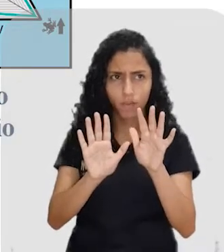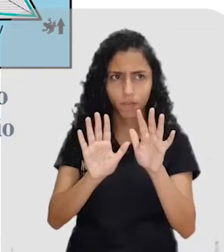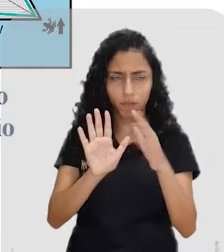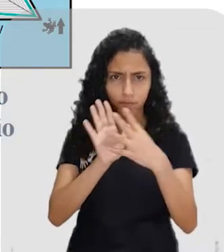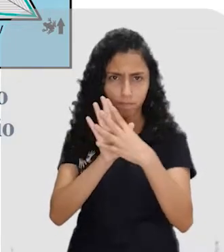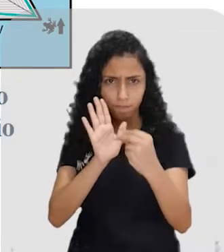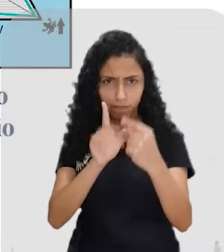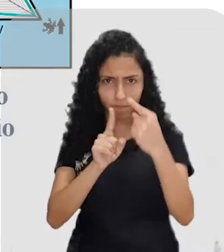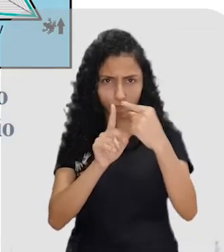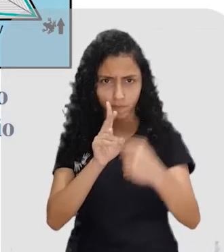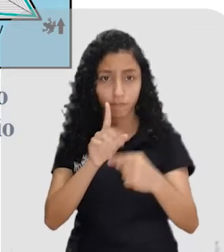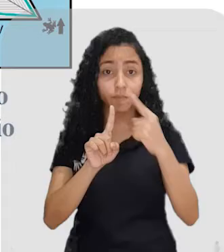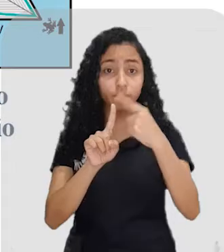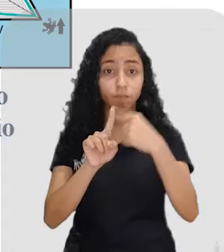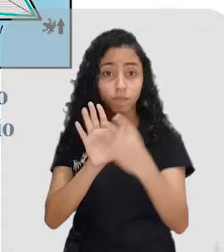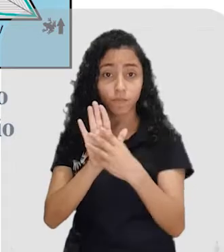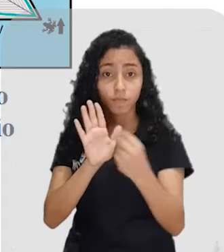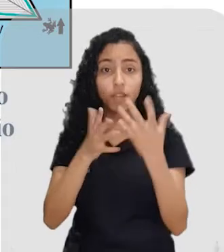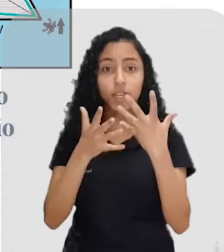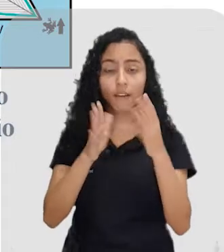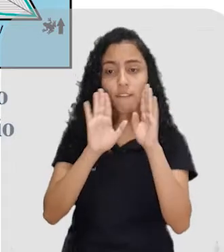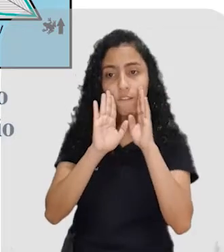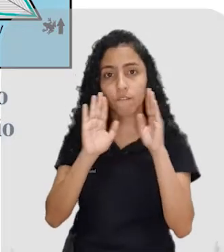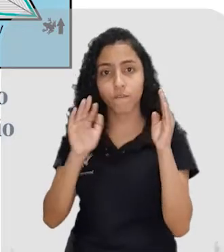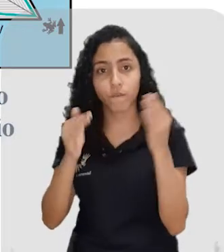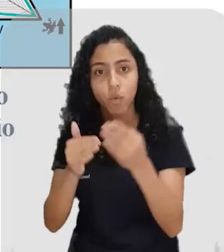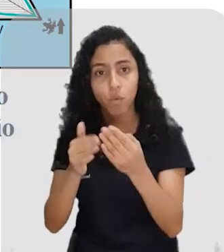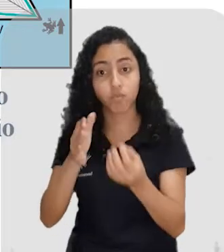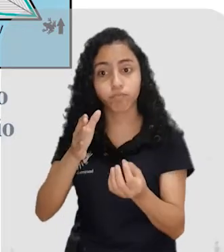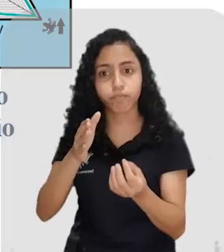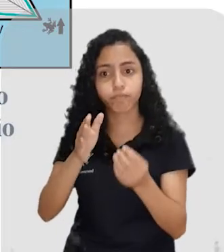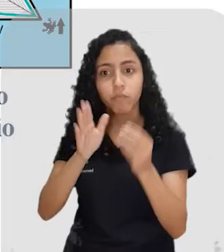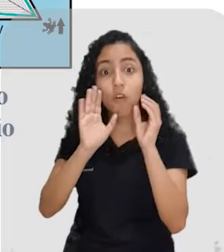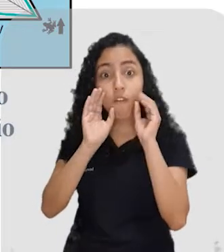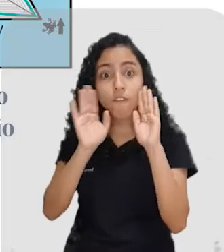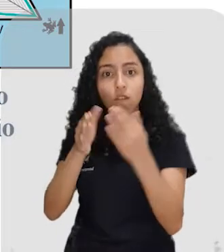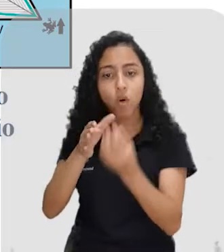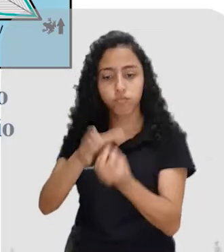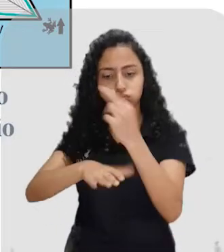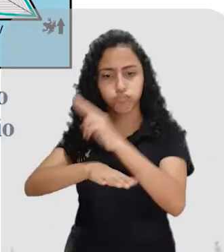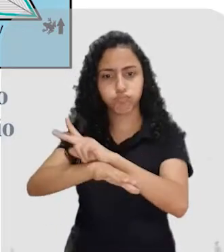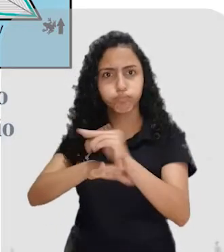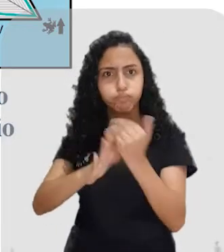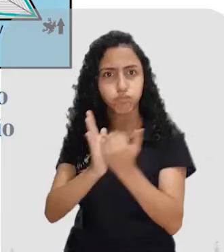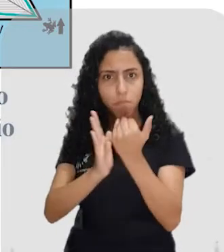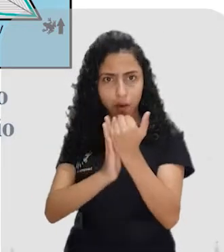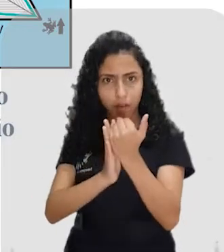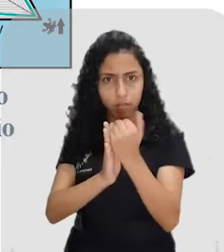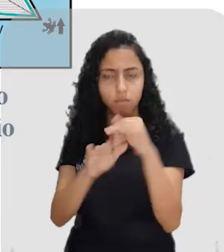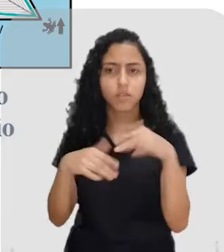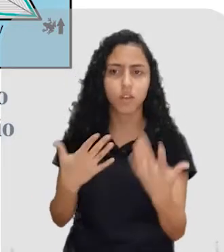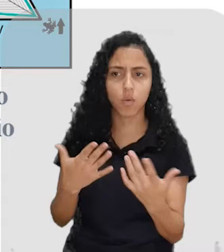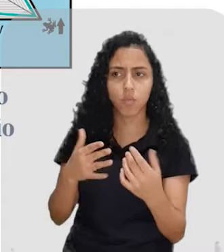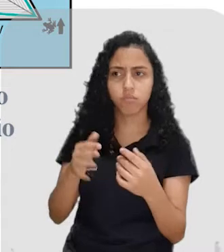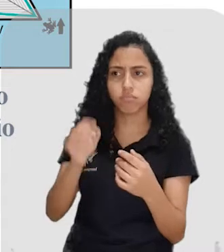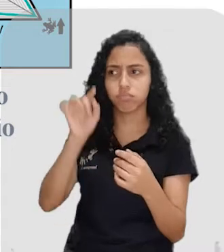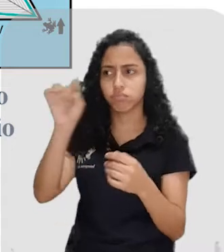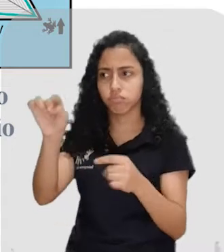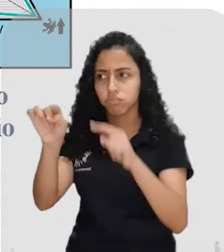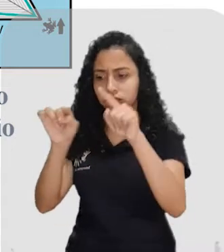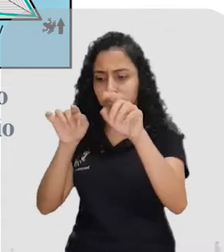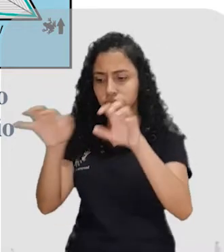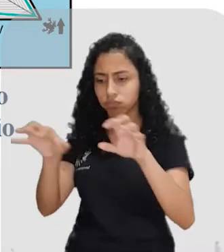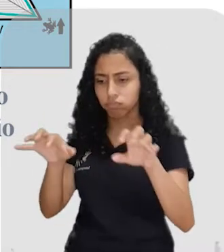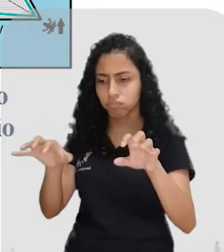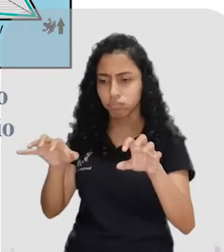fizeram um modelo e disseram, olha, o primeiro modelo eu quero que ele priorize o ganho para a biodiversidade. Então, ou seja, quais são